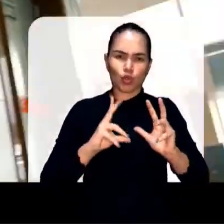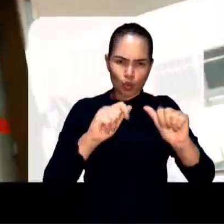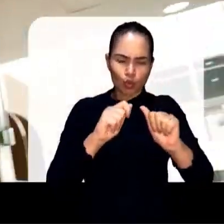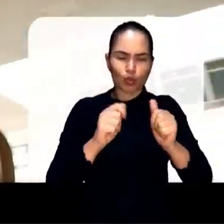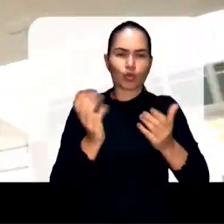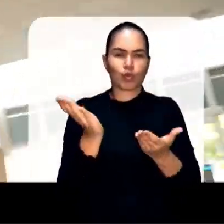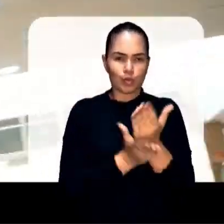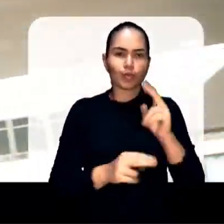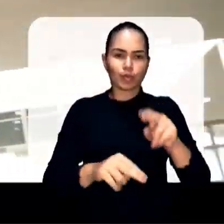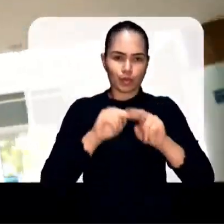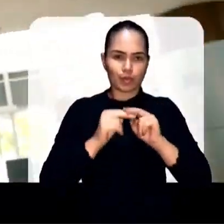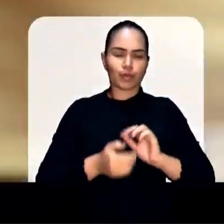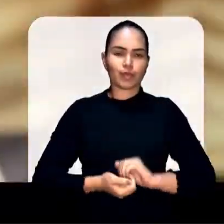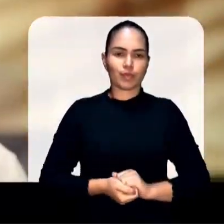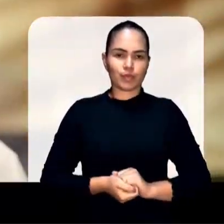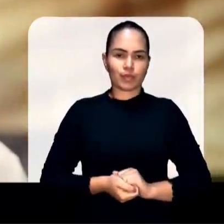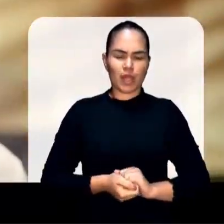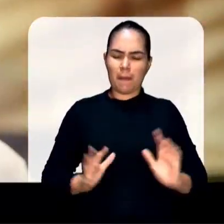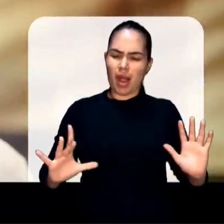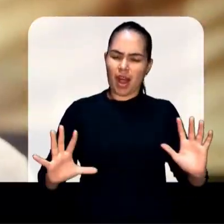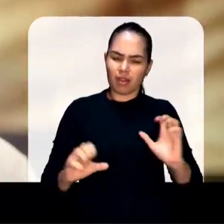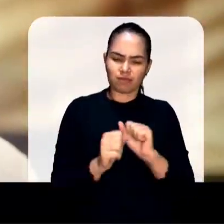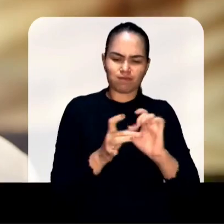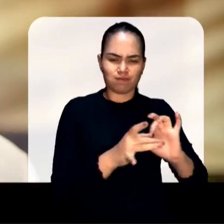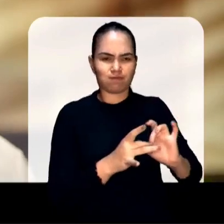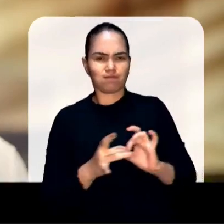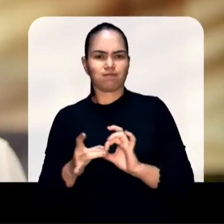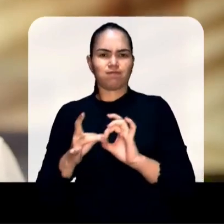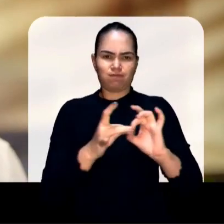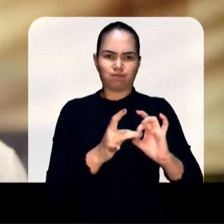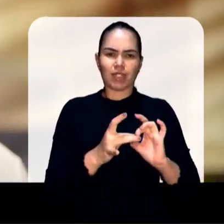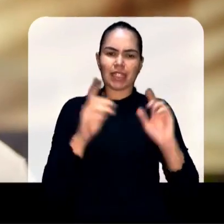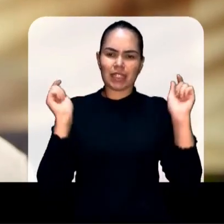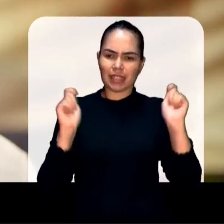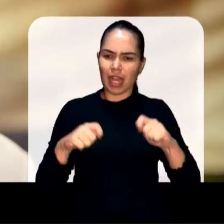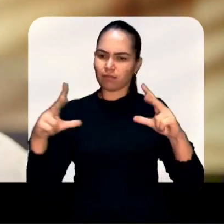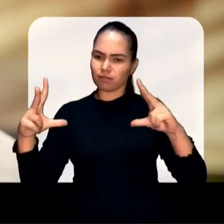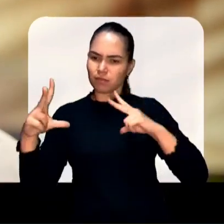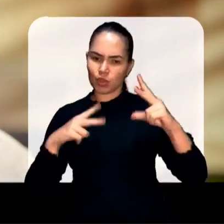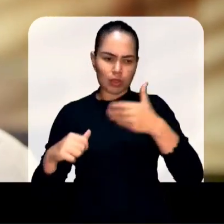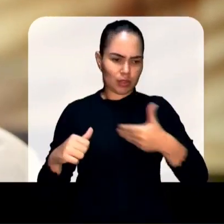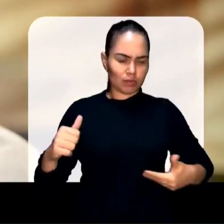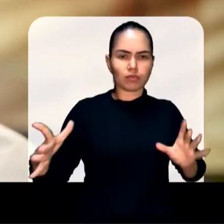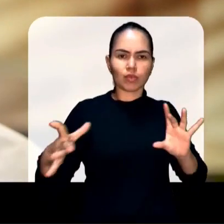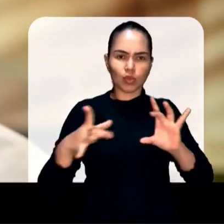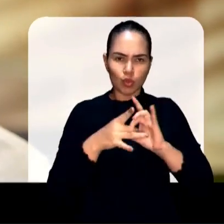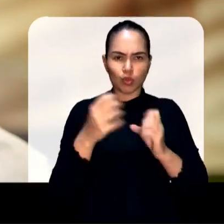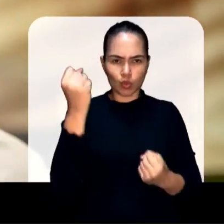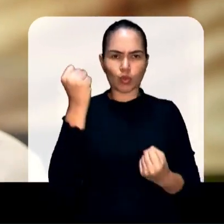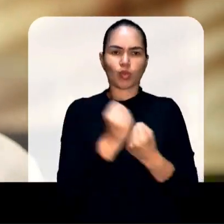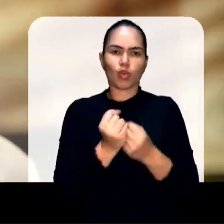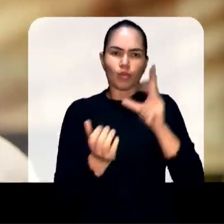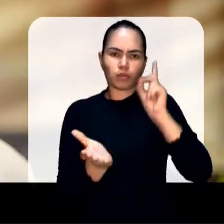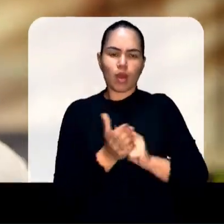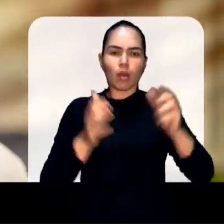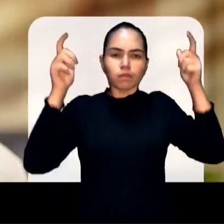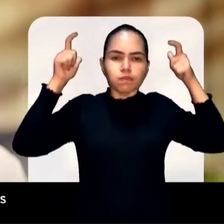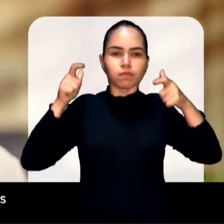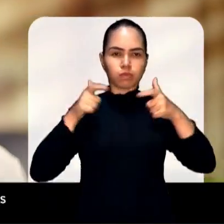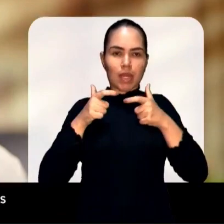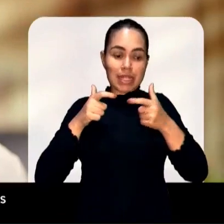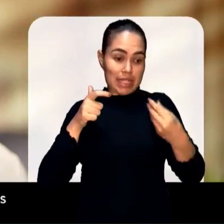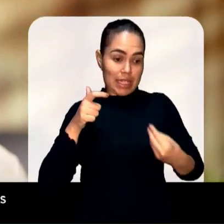atendendo todas as regiões. Somamos forças com instituições públicas e privadas e desenvolvemos o capacete